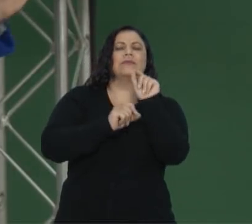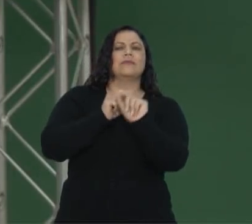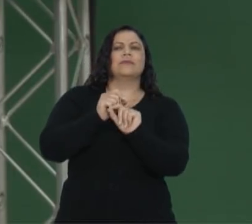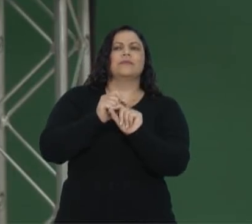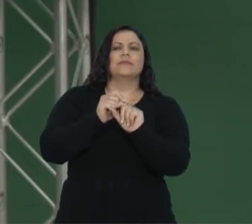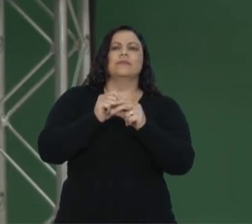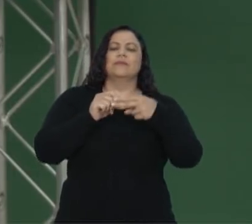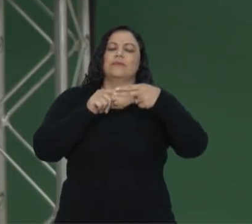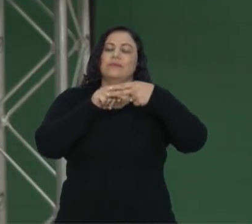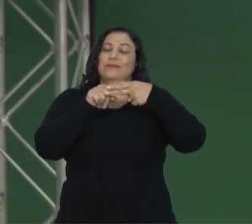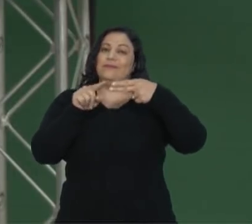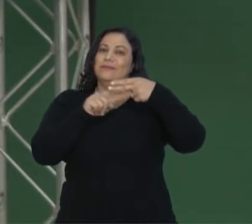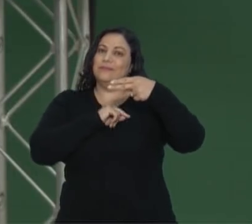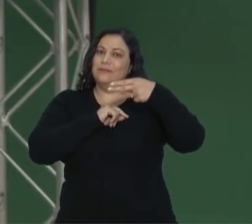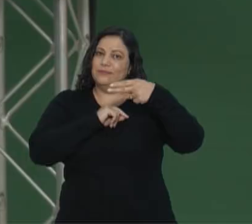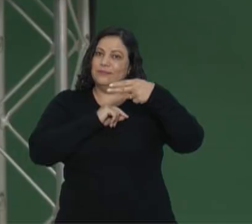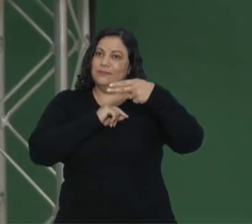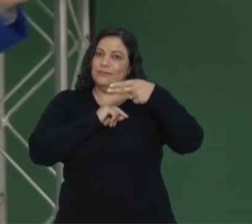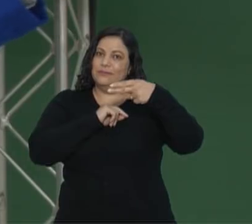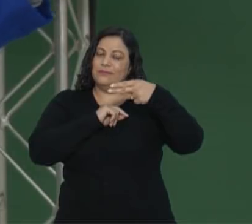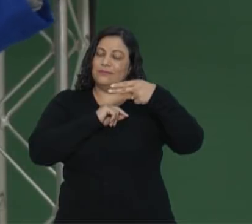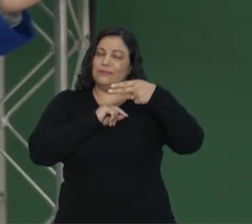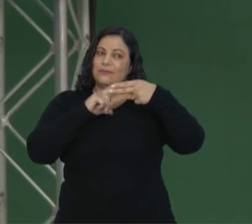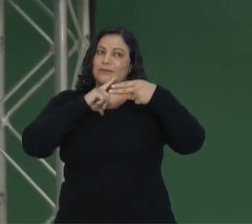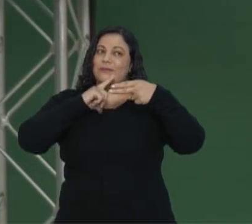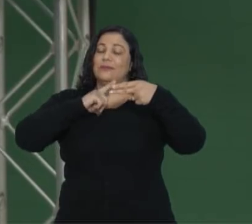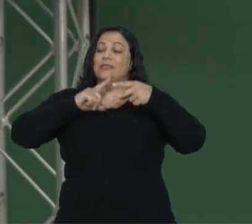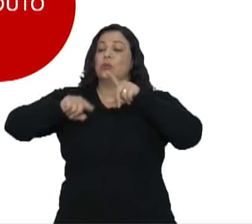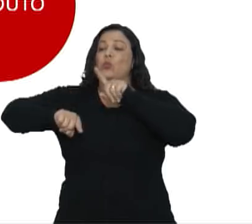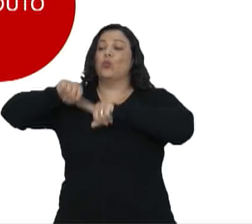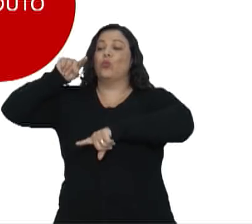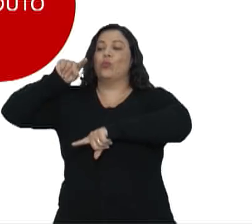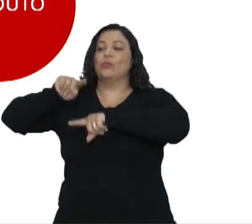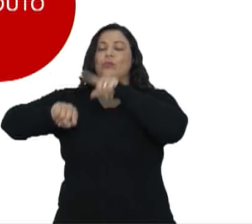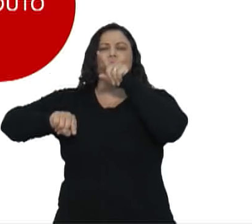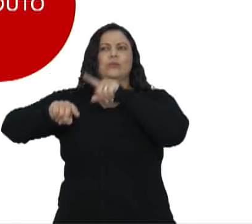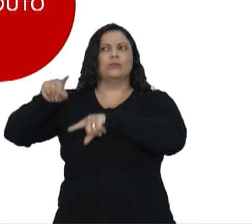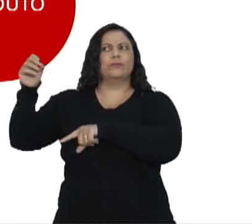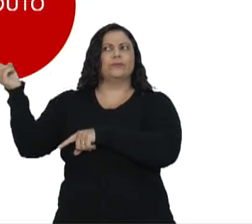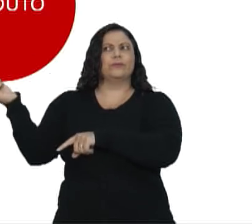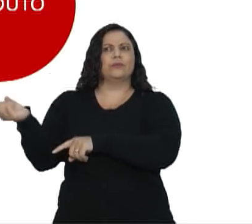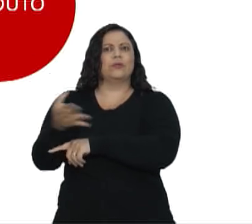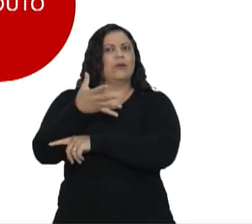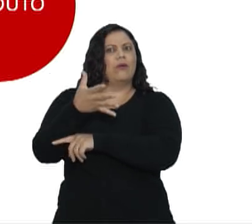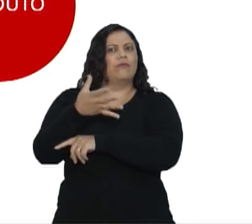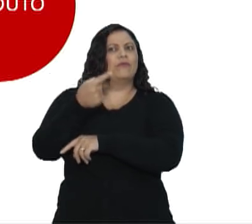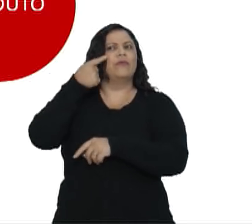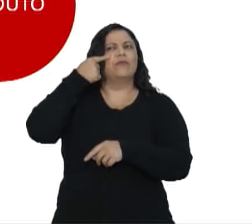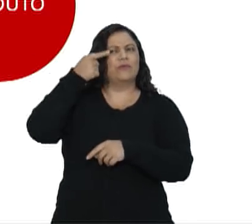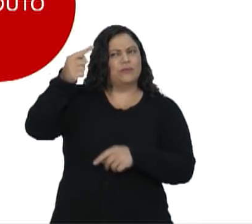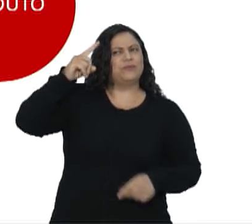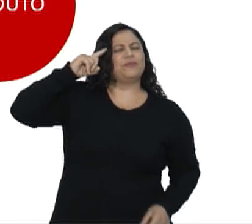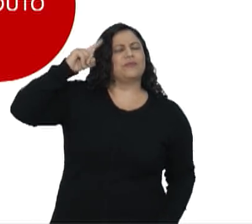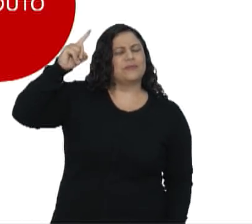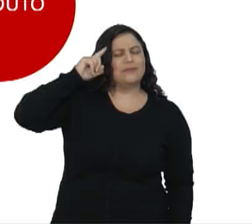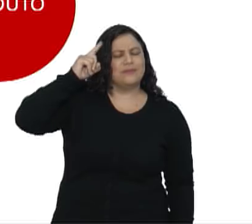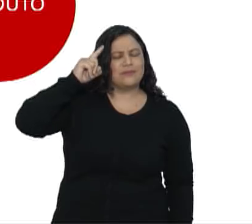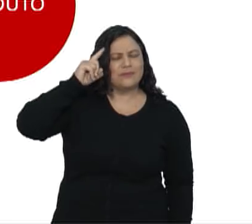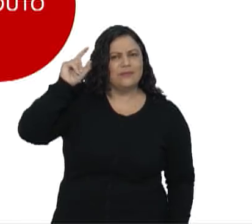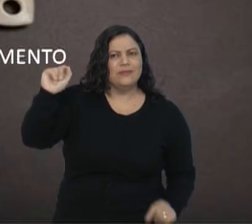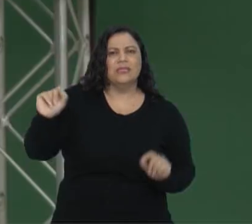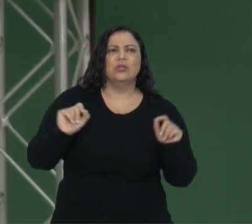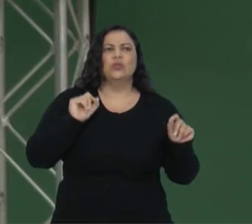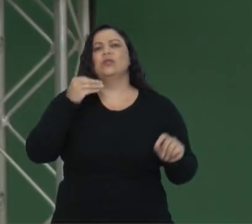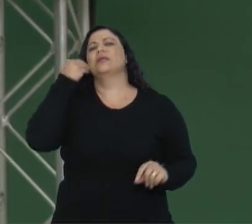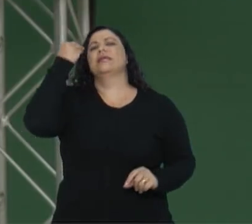produzir, olha o sinal de igual, eu tenho um produto, é algo novo. Vamos ver no dia a dia, na aplicação,